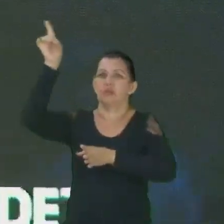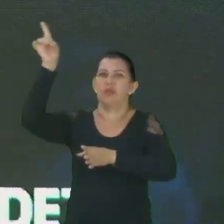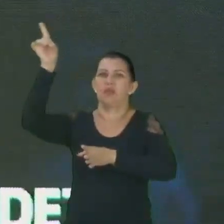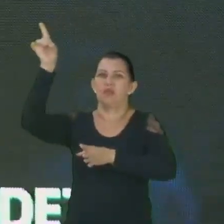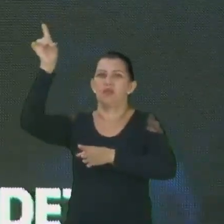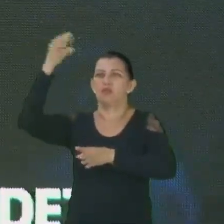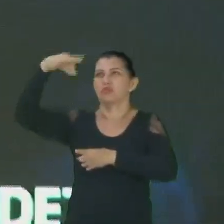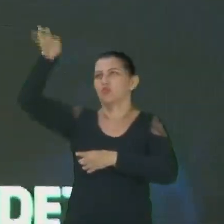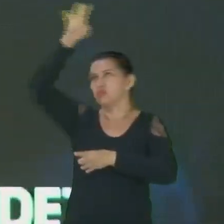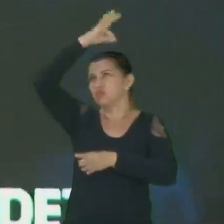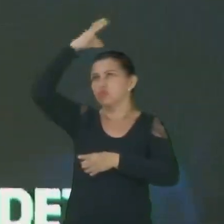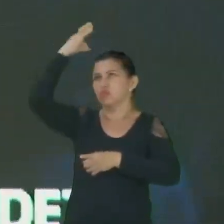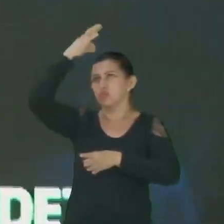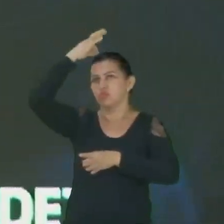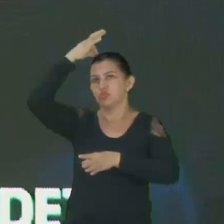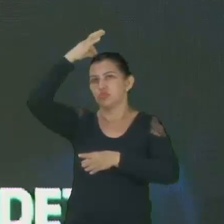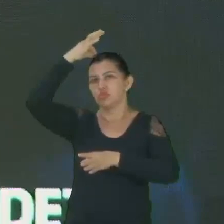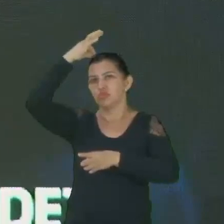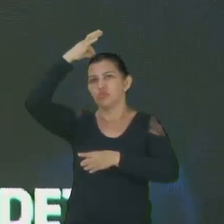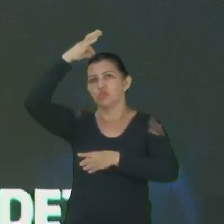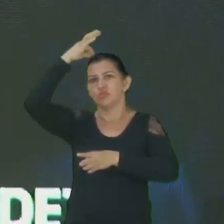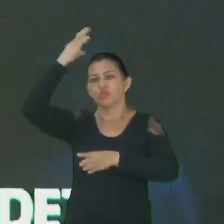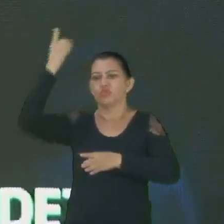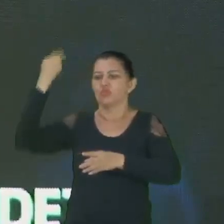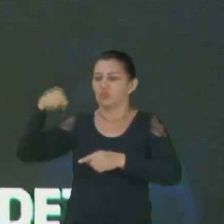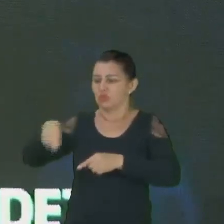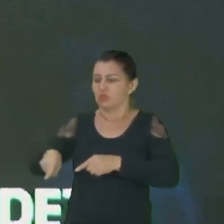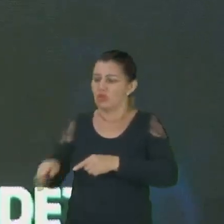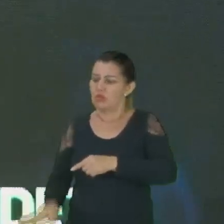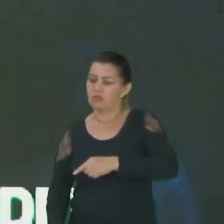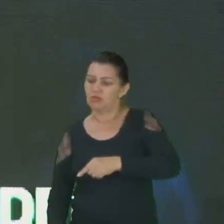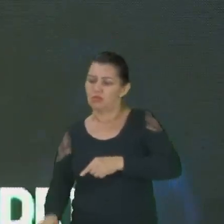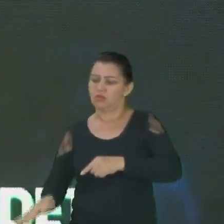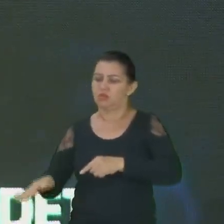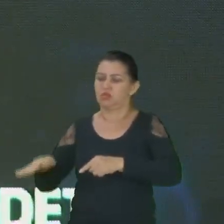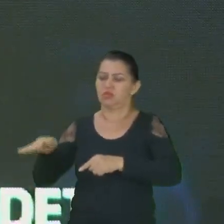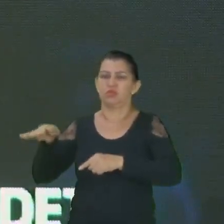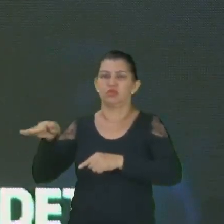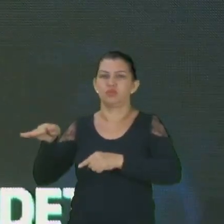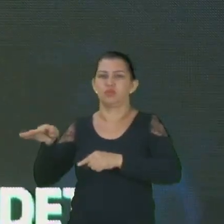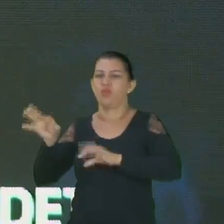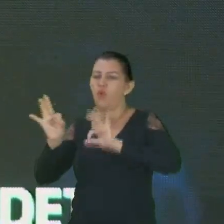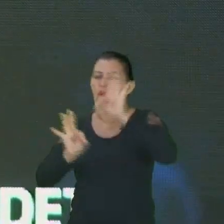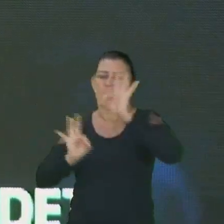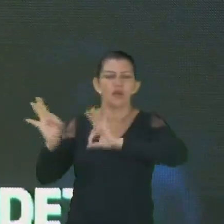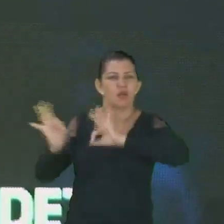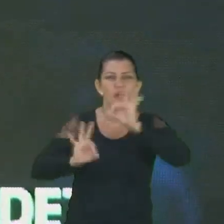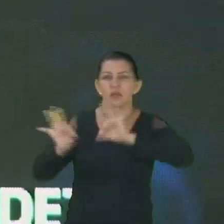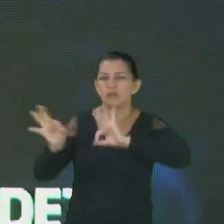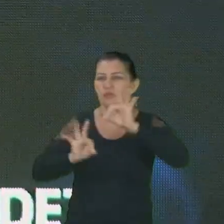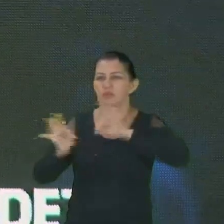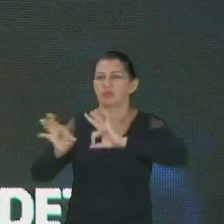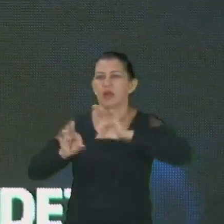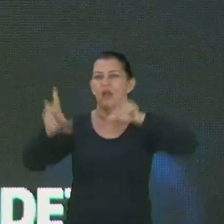um profeta, tudo foi feito por ele, criado por ele, tronos, reinos, principados,